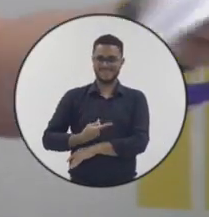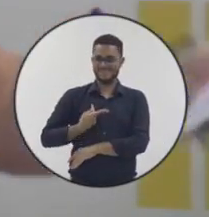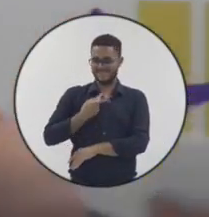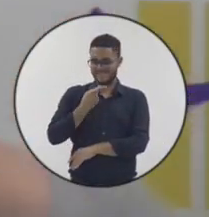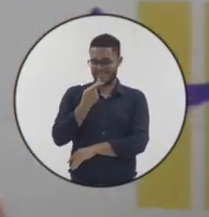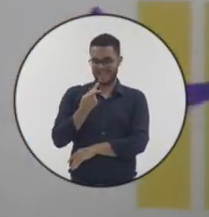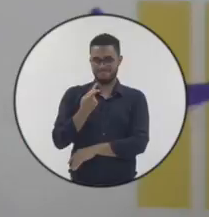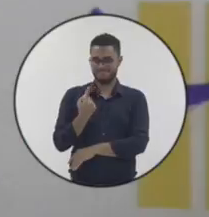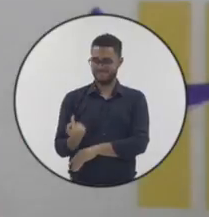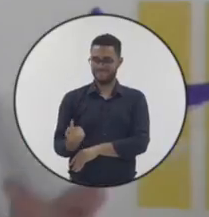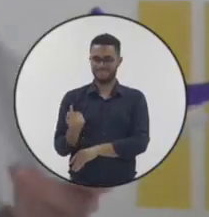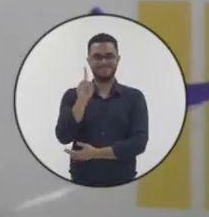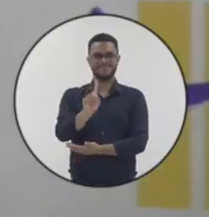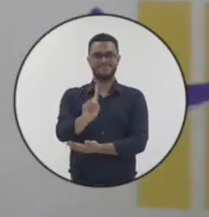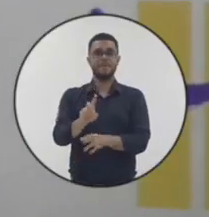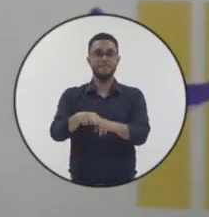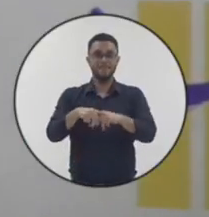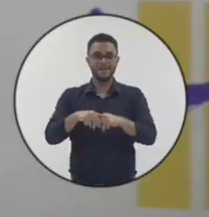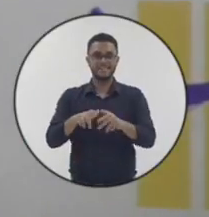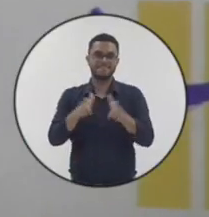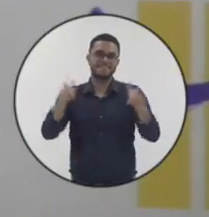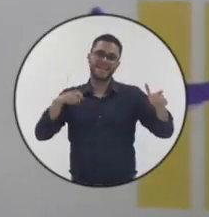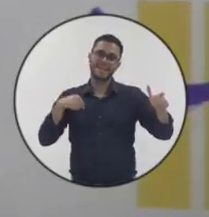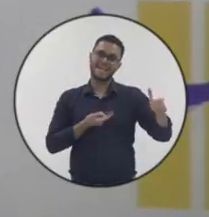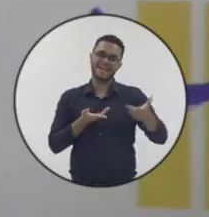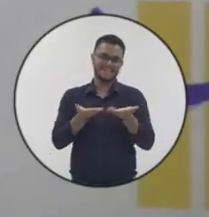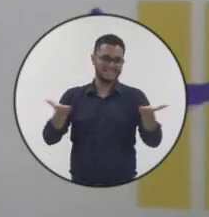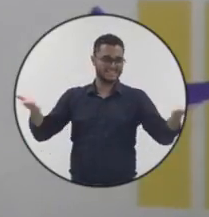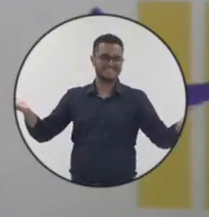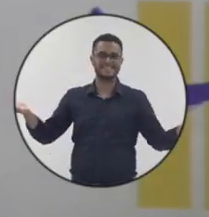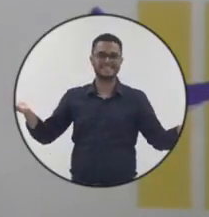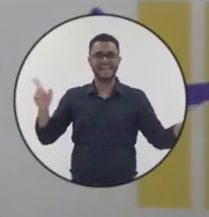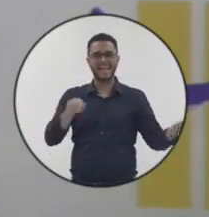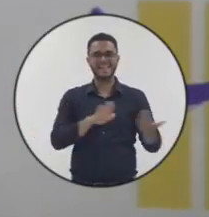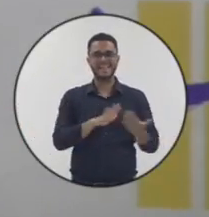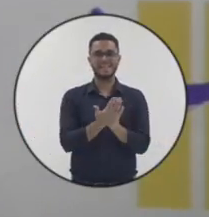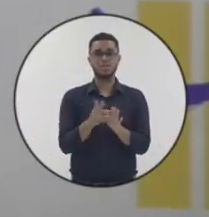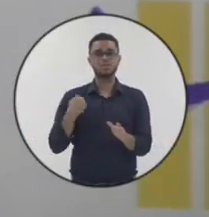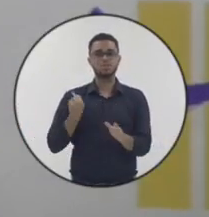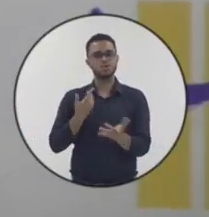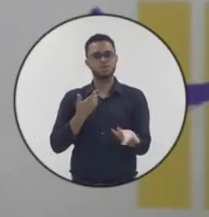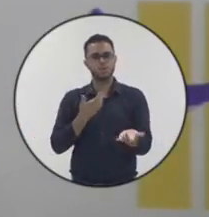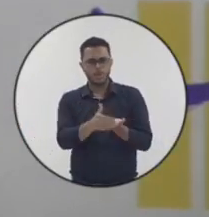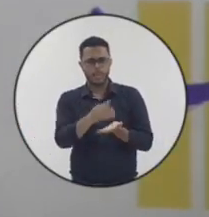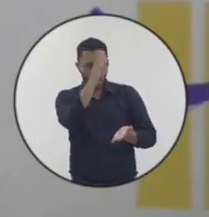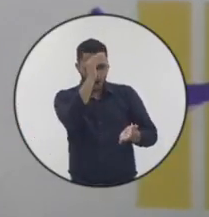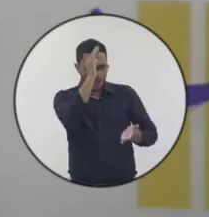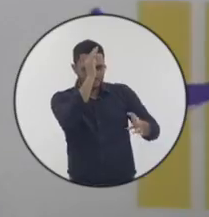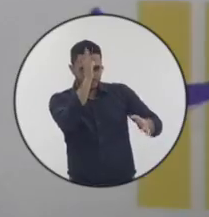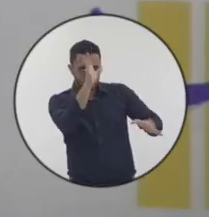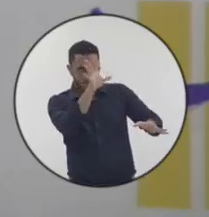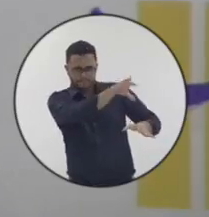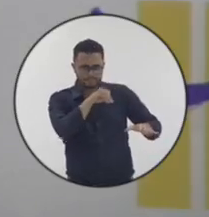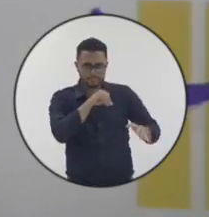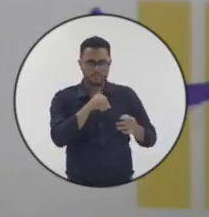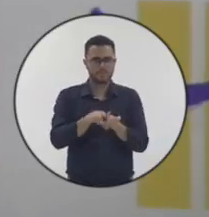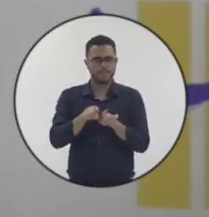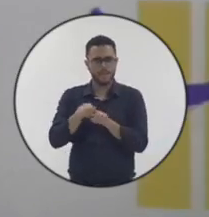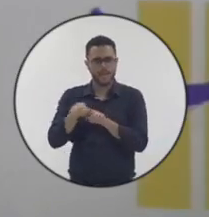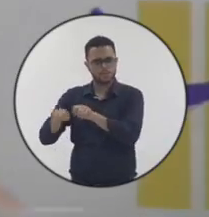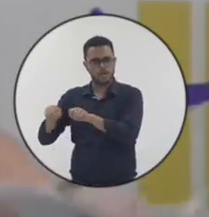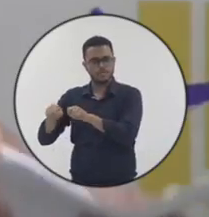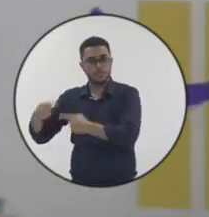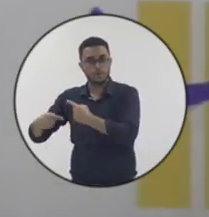mesmos, por isso que a gente está aqui, em grande maioria, nessa roda de diálogo. Então, a gente tem se apropriado de conhecimento, tem se apropriado de articulação